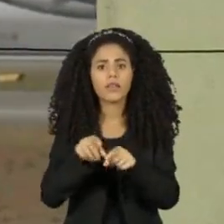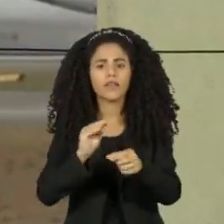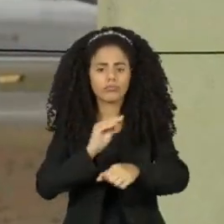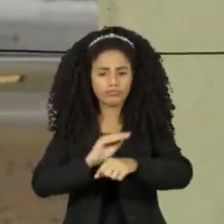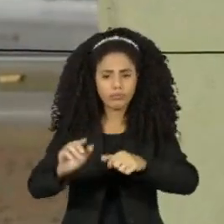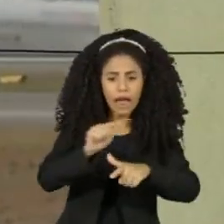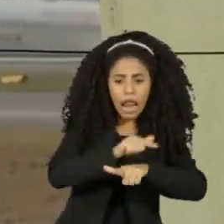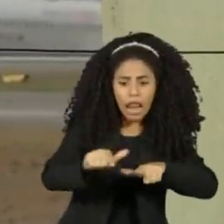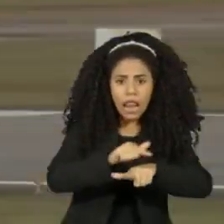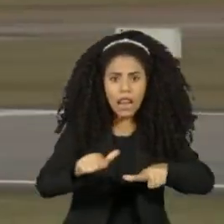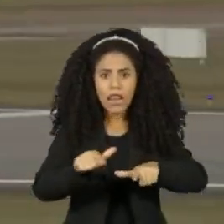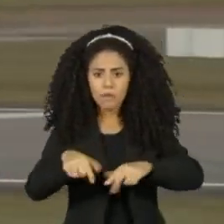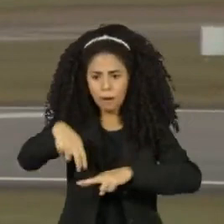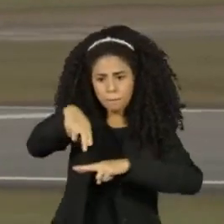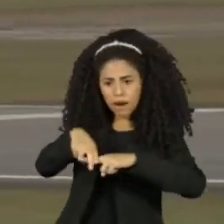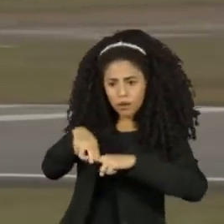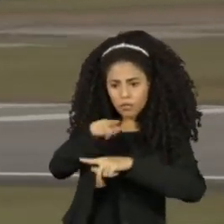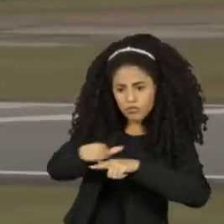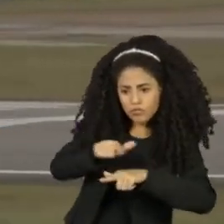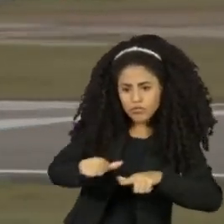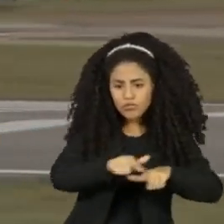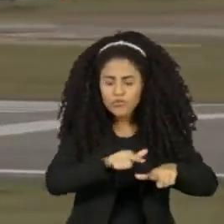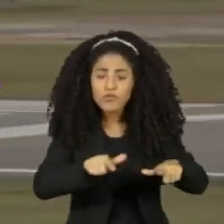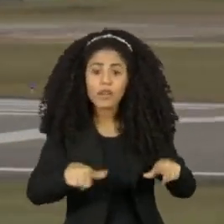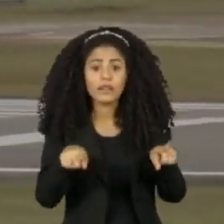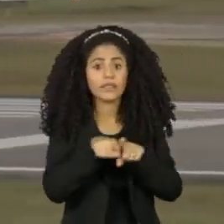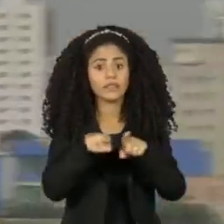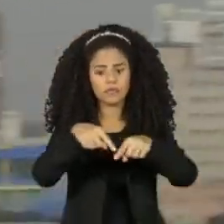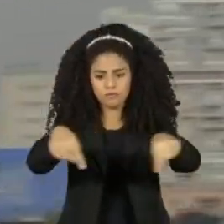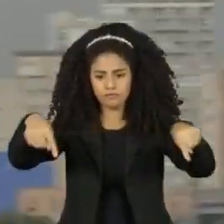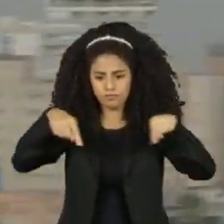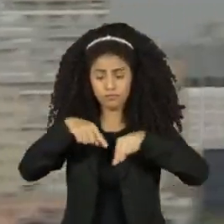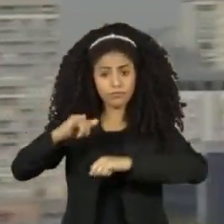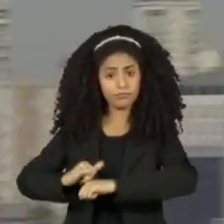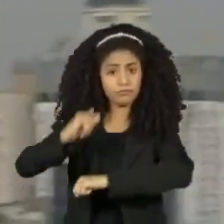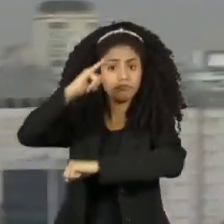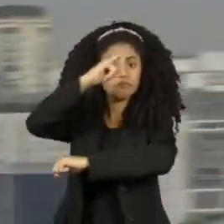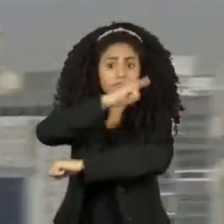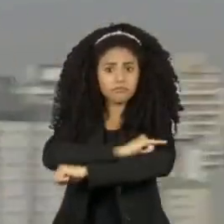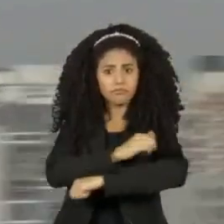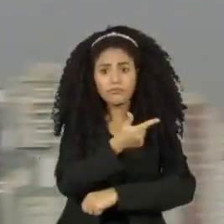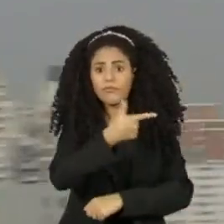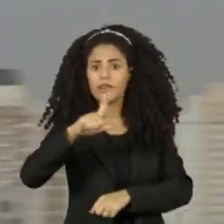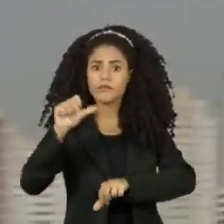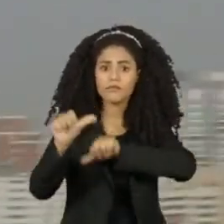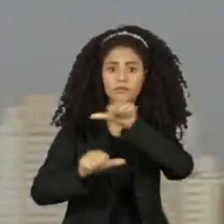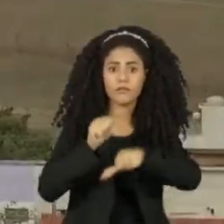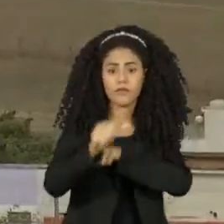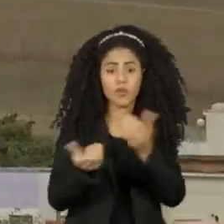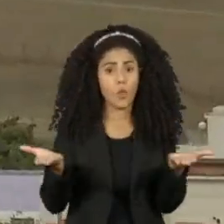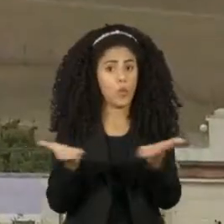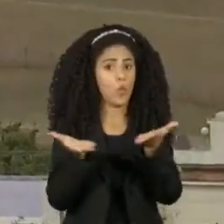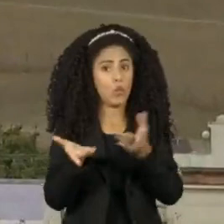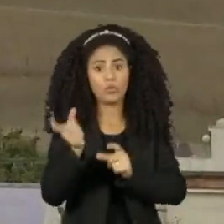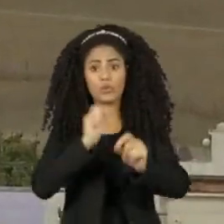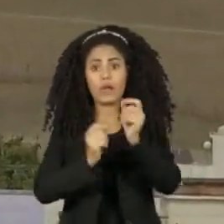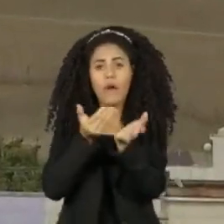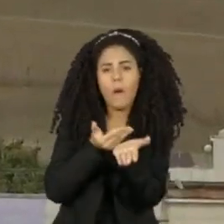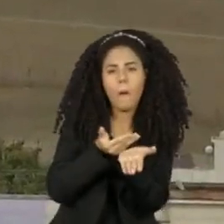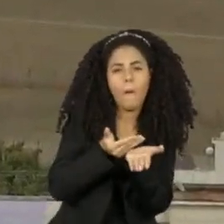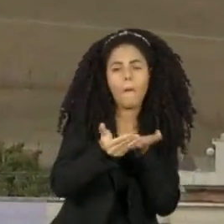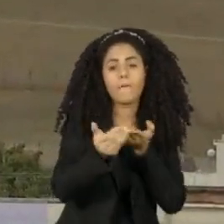higienização das aeronaves. O setor aéreo do país também passa por outra mudança hoje. Começa